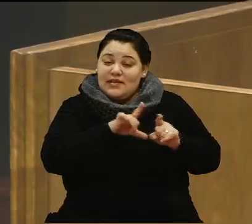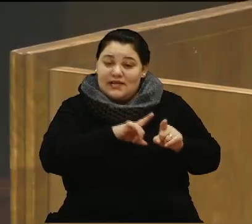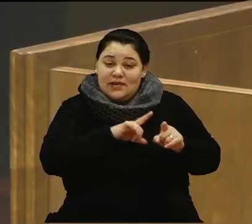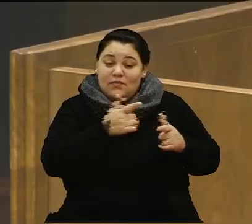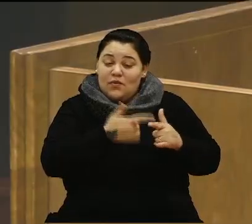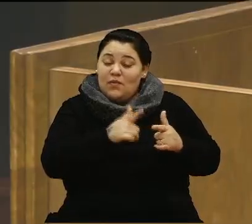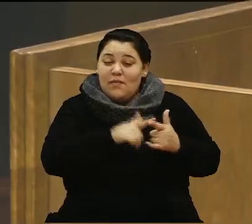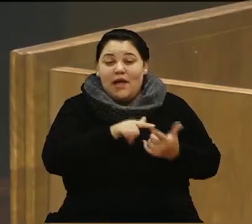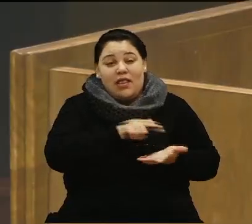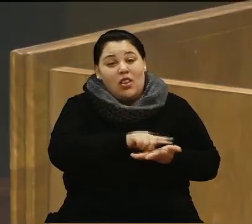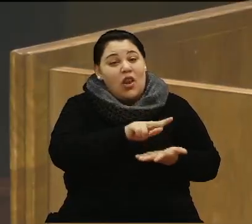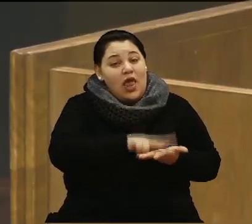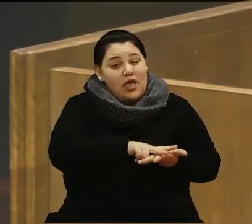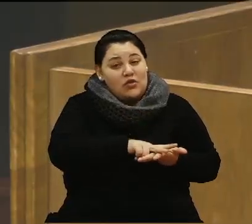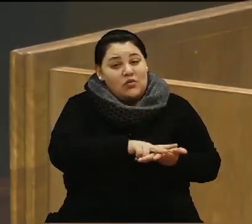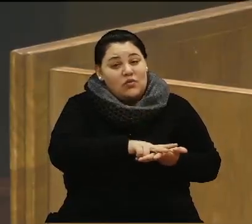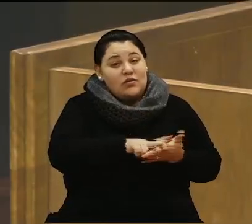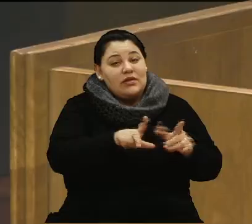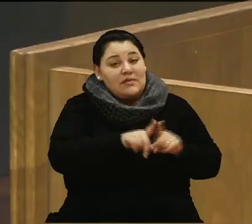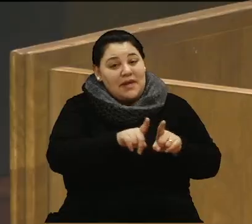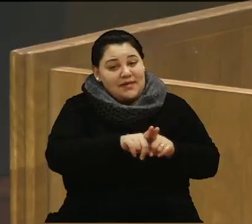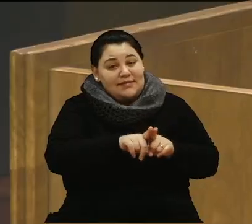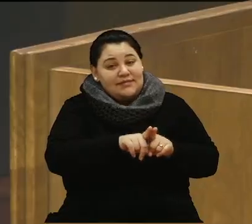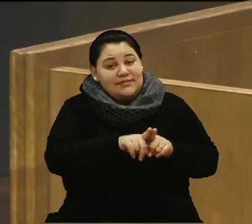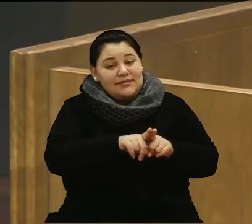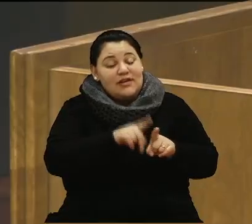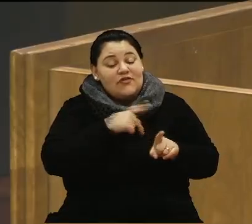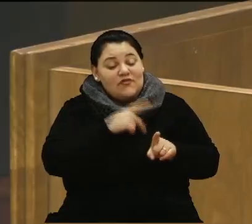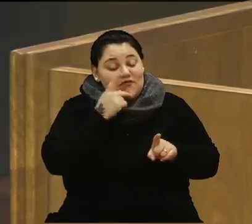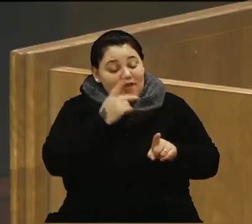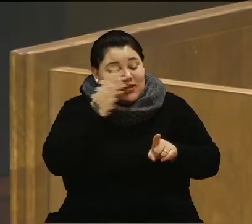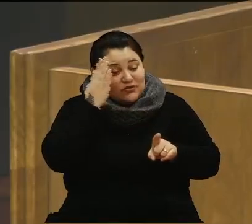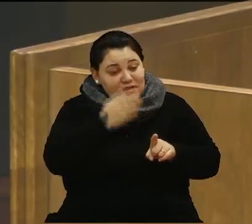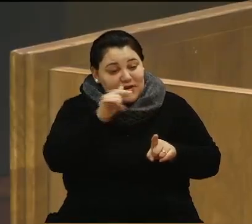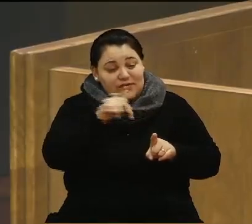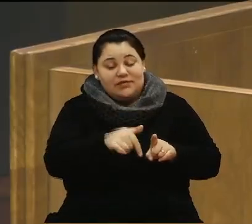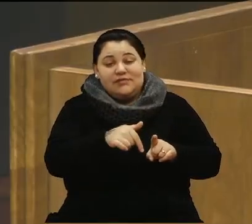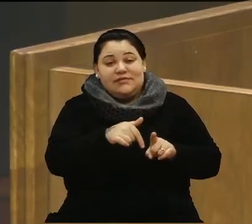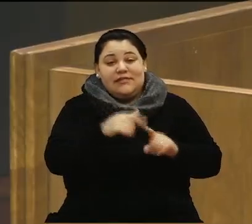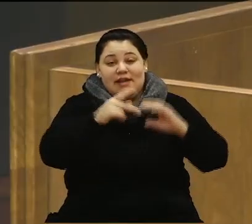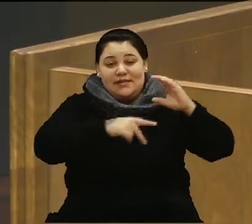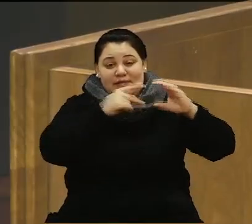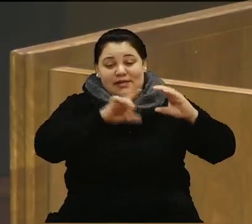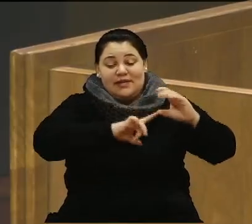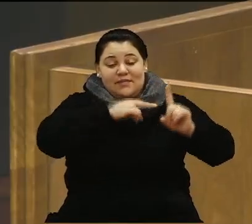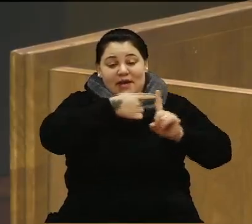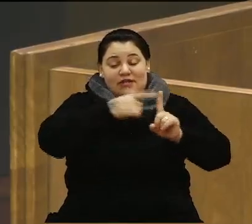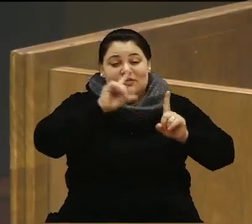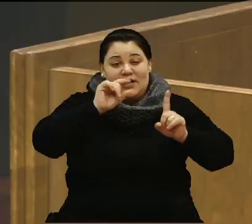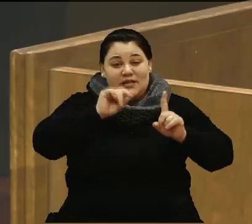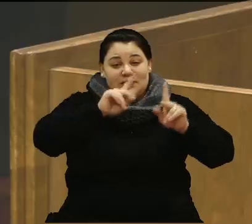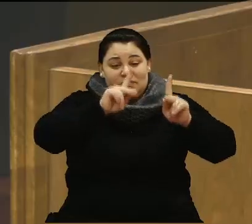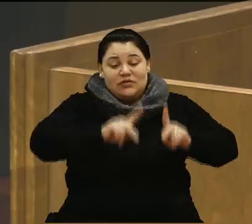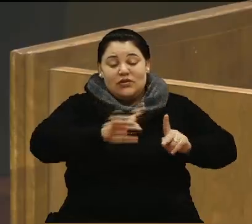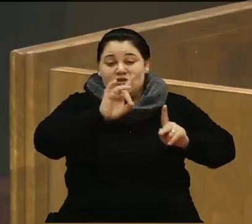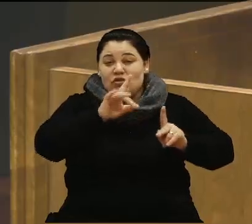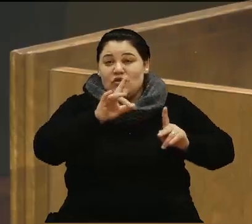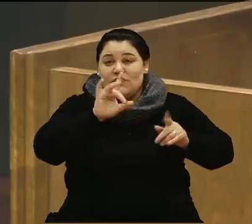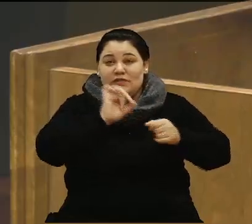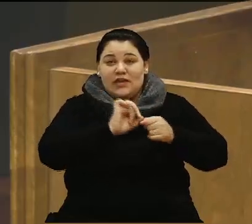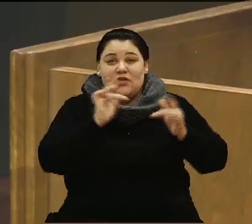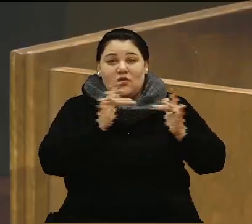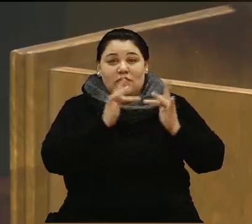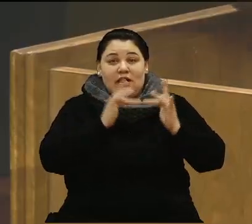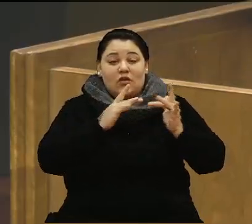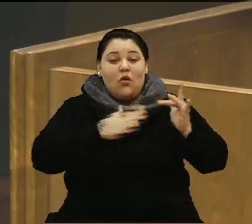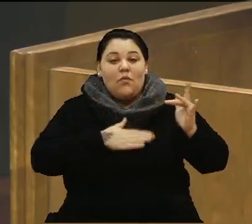leitos, né, vereador Iago? Que a gente traz seguidamente aqui na Câmara. Hoje a gente tem mais de 10 pessoas que só entraram em contato comigo. Então